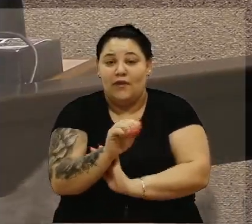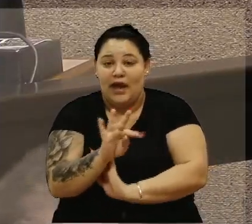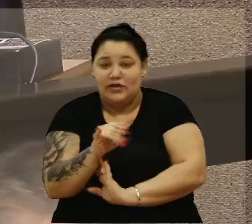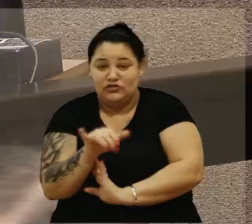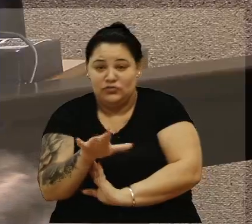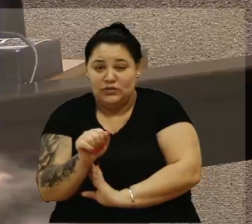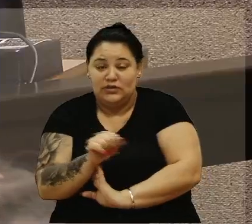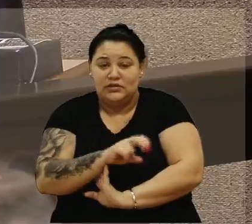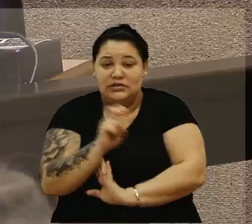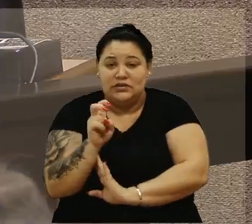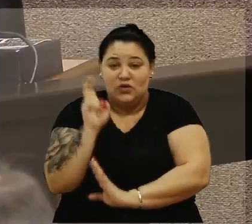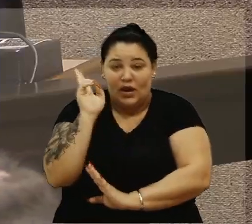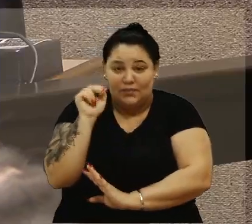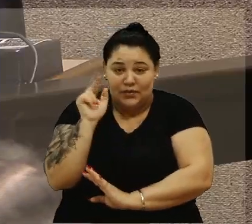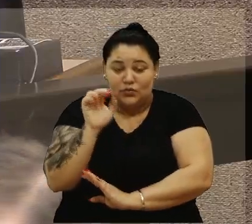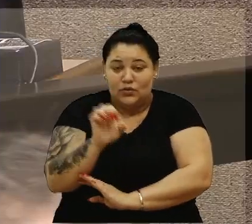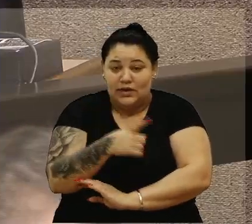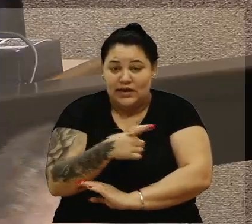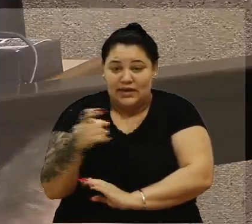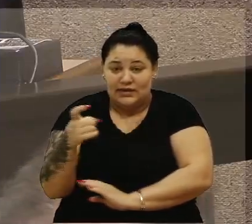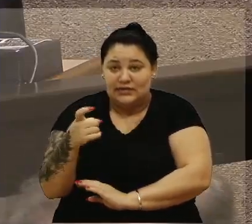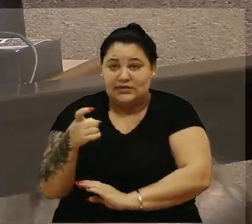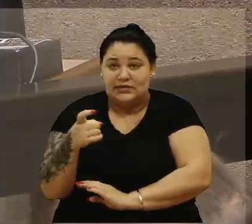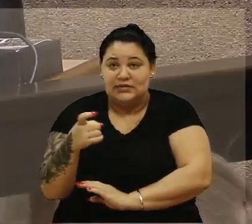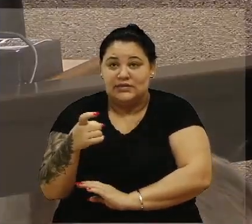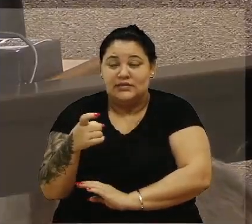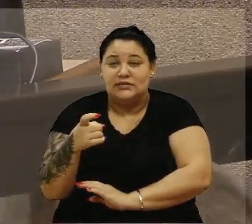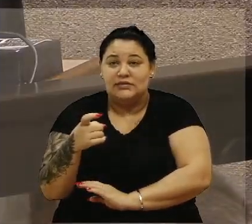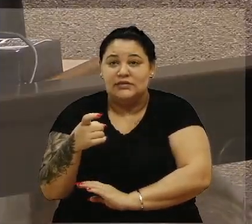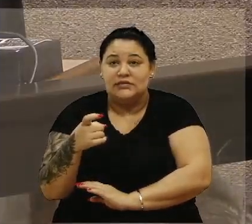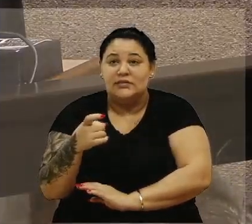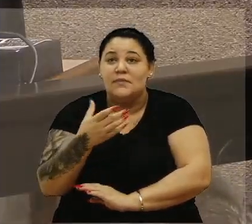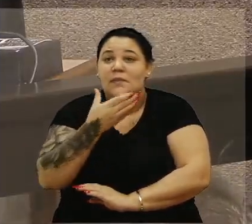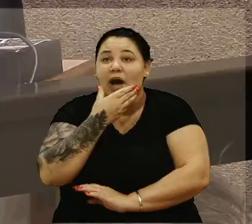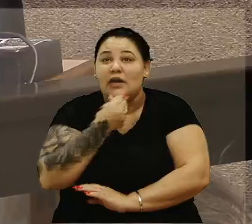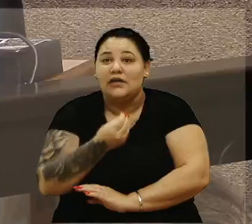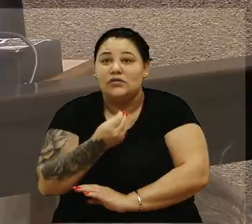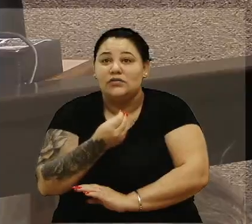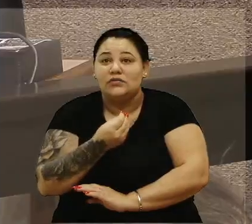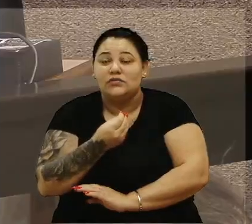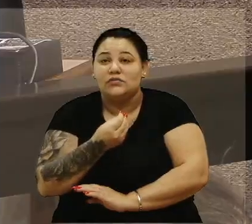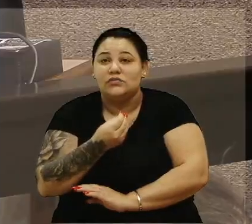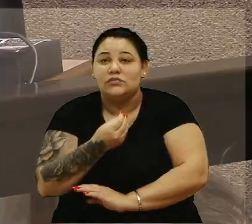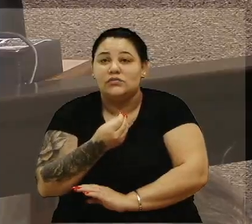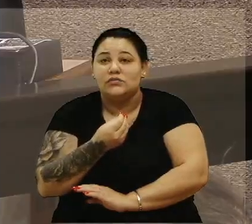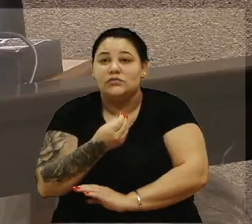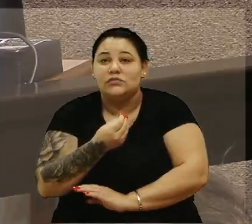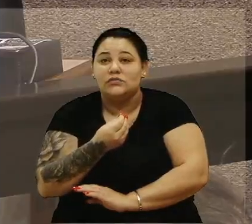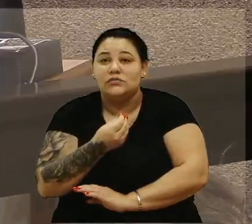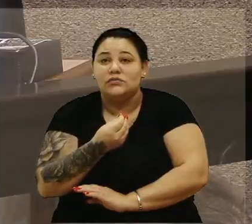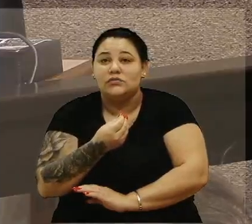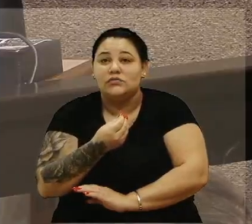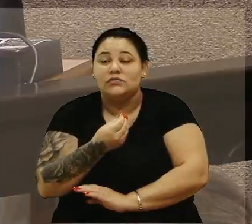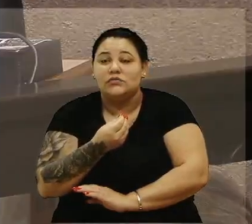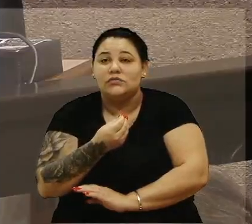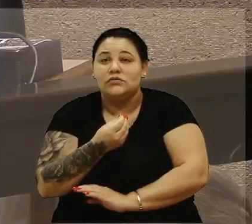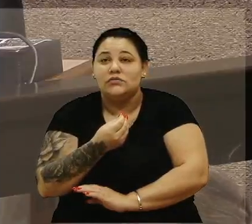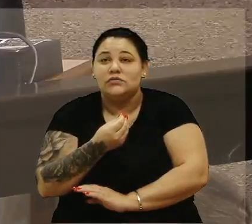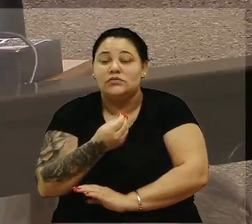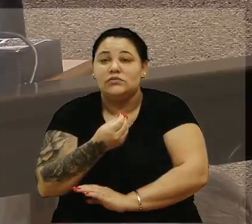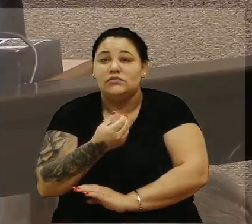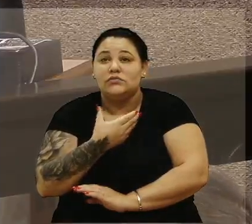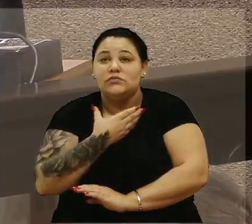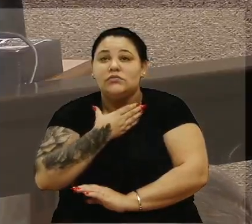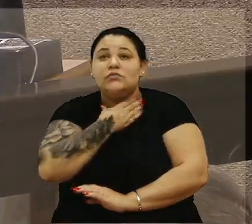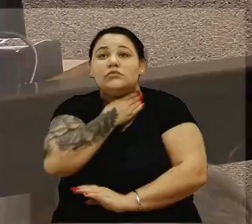Que o ex-companheiro da Lenir ateou fogo, né? Além de tentar estrangulá-la, quando ela